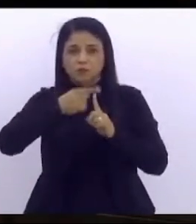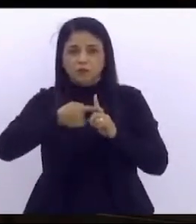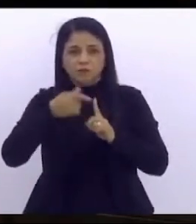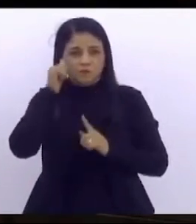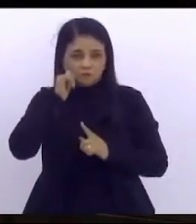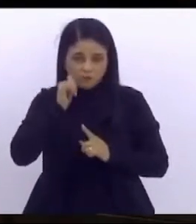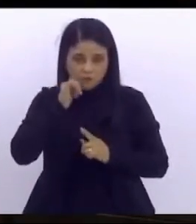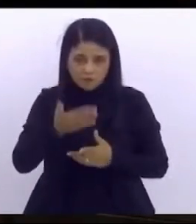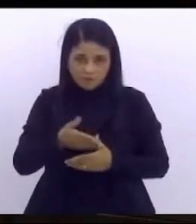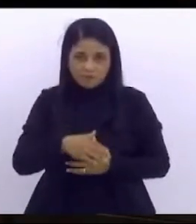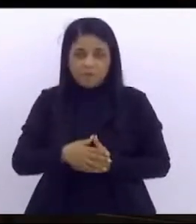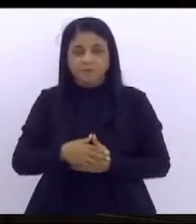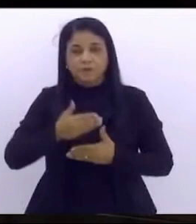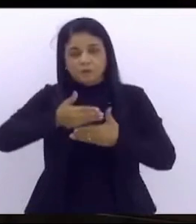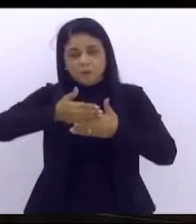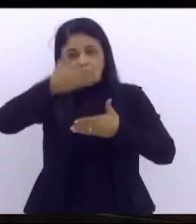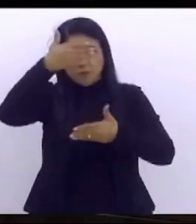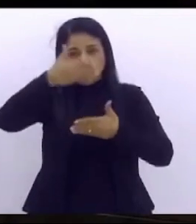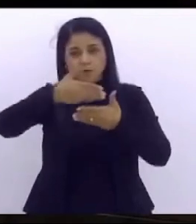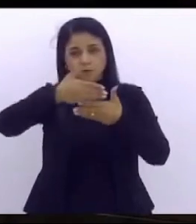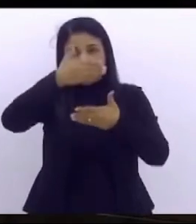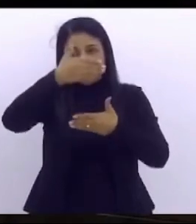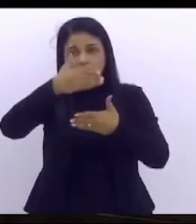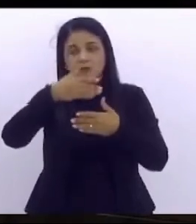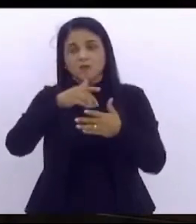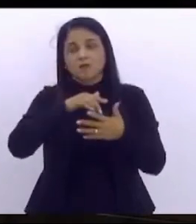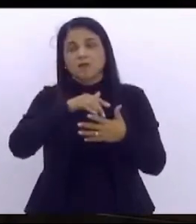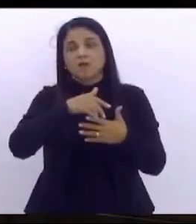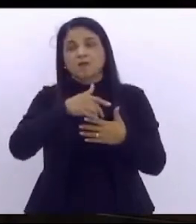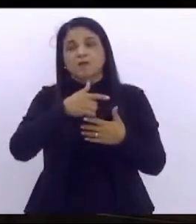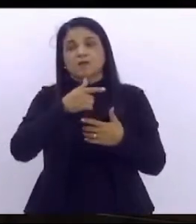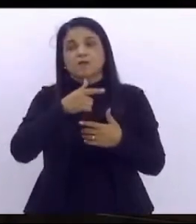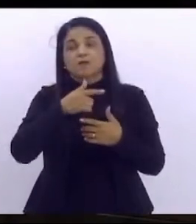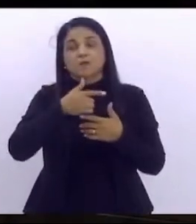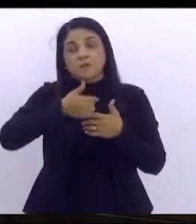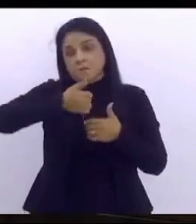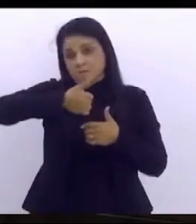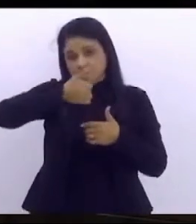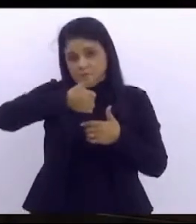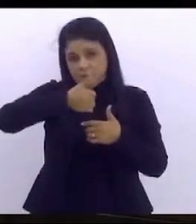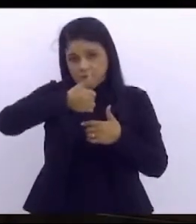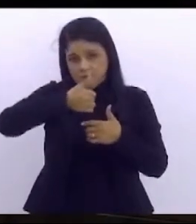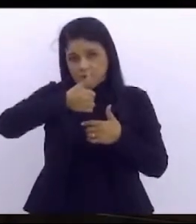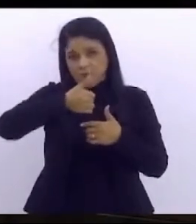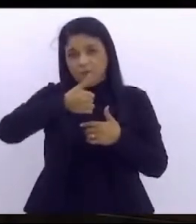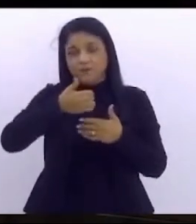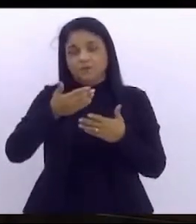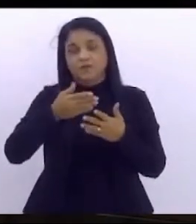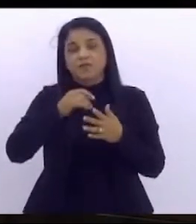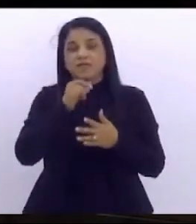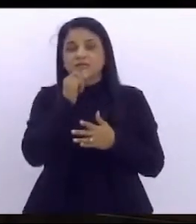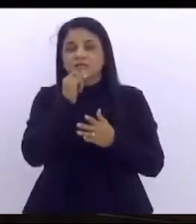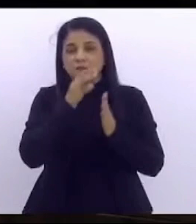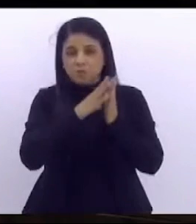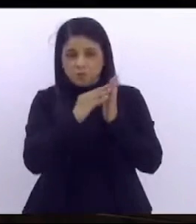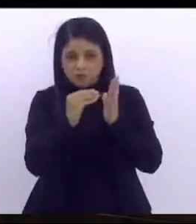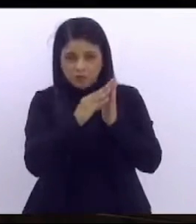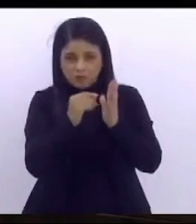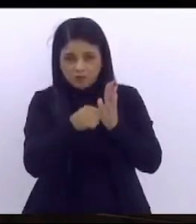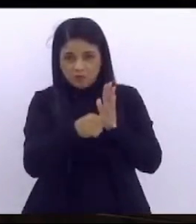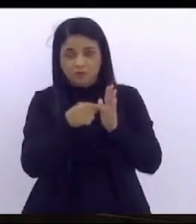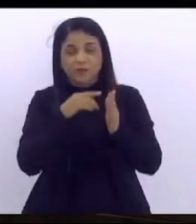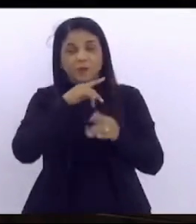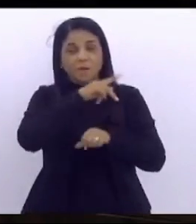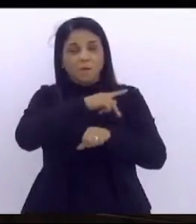Vou passar o slide, porque eu vou passar para a segunda parte. Então, nós vimos a primeira parte, né? Eu mostrei aqui uma série de exemplos